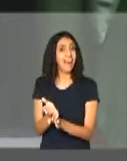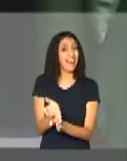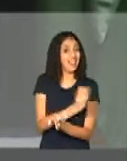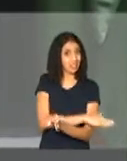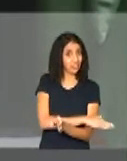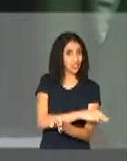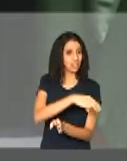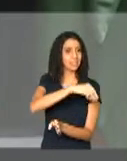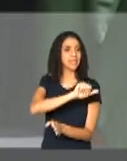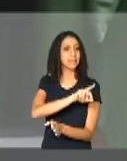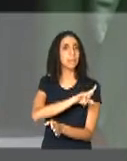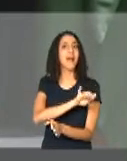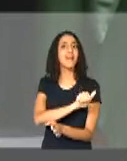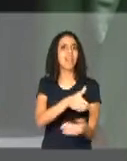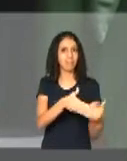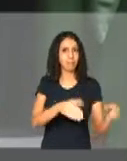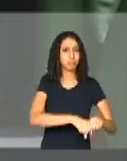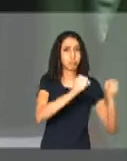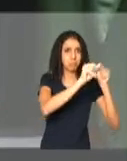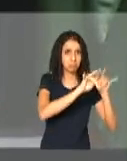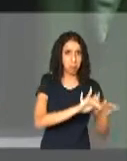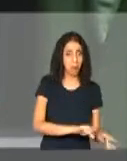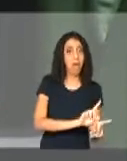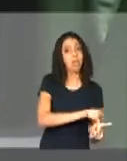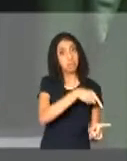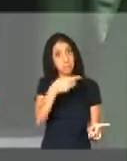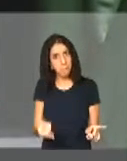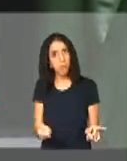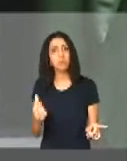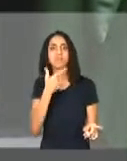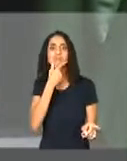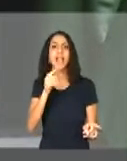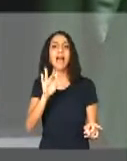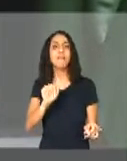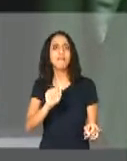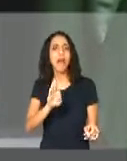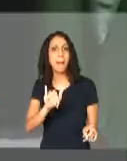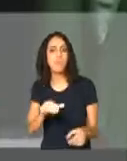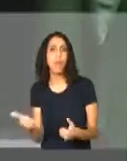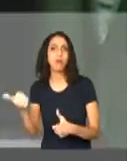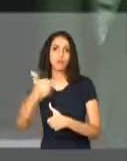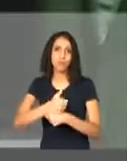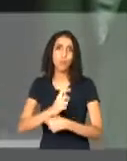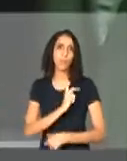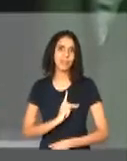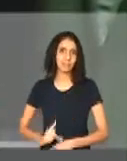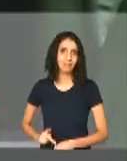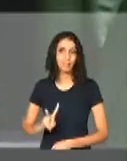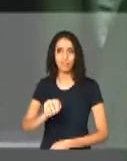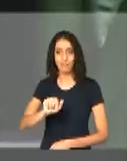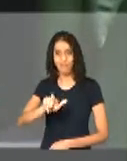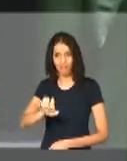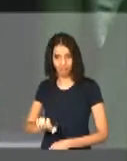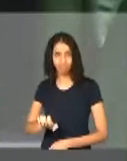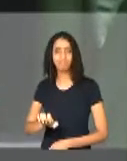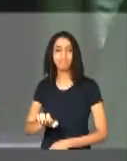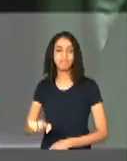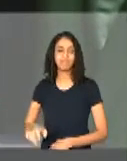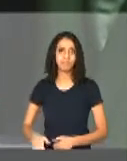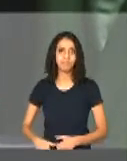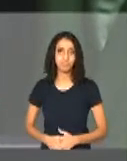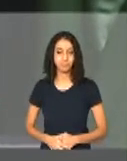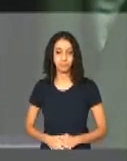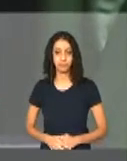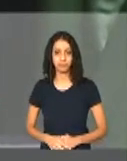outra barragem da empresa Samarco, controlada pela mesma Vale do Rio Doce, acidente esse ocorrido em 5